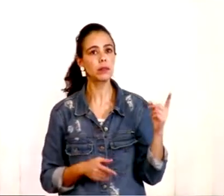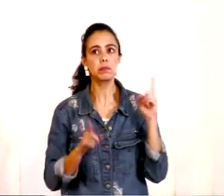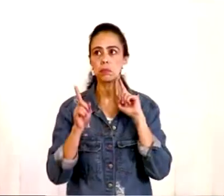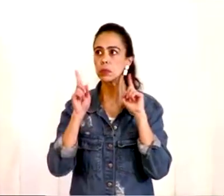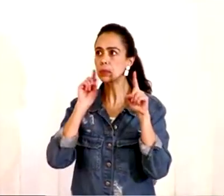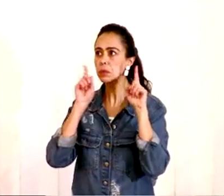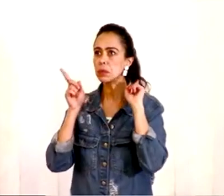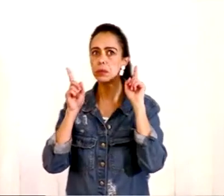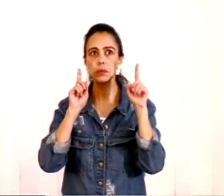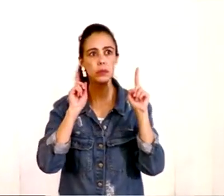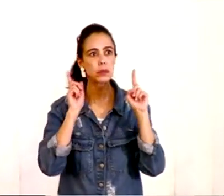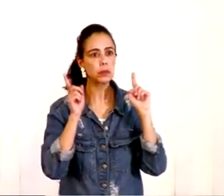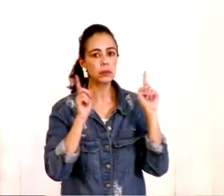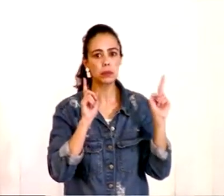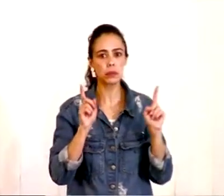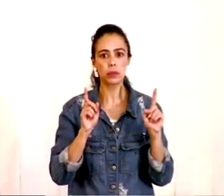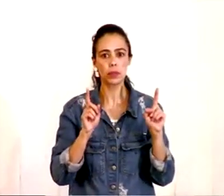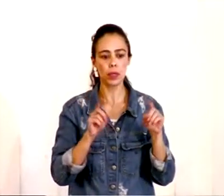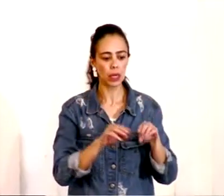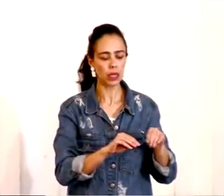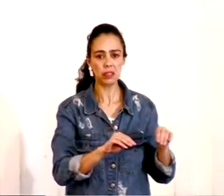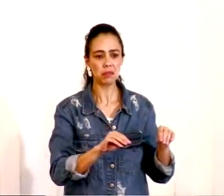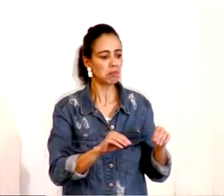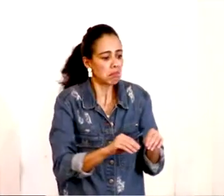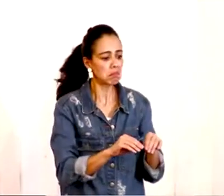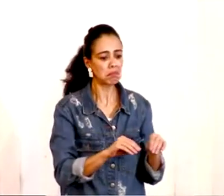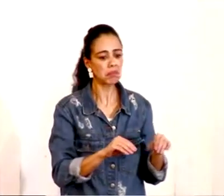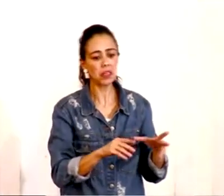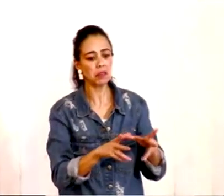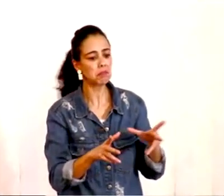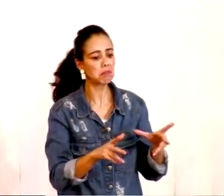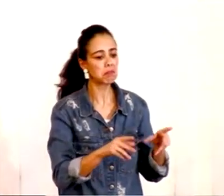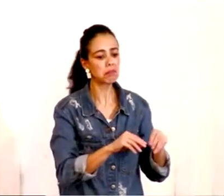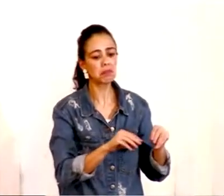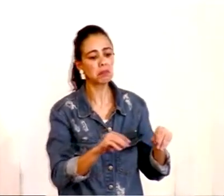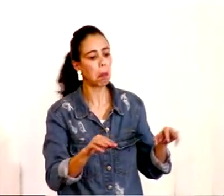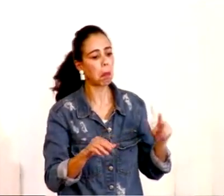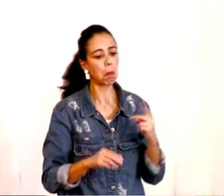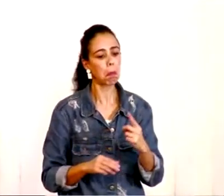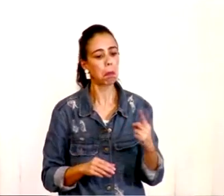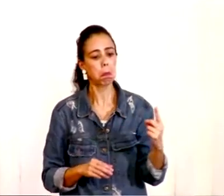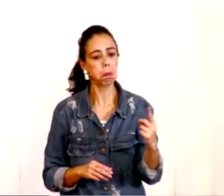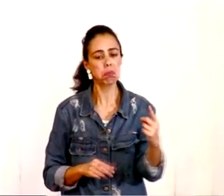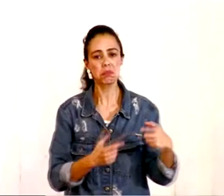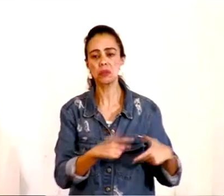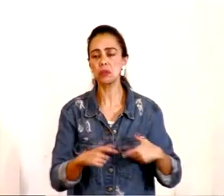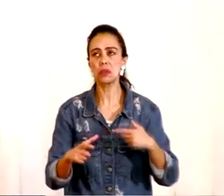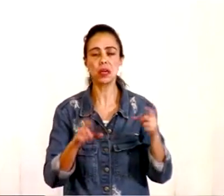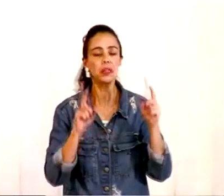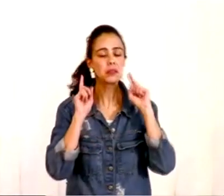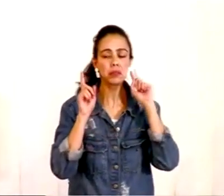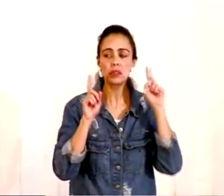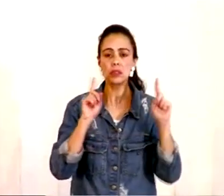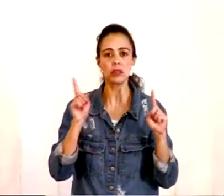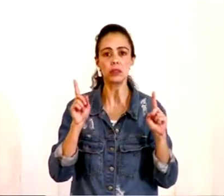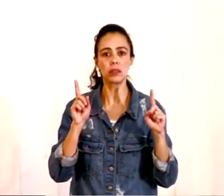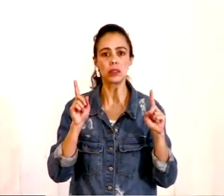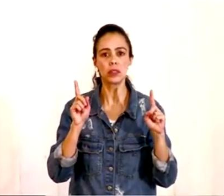andaria sem segurança, por mais que ele tivesse a marca. E ele então, com sua própria força,